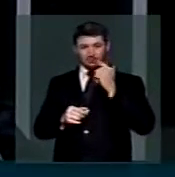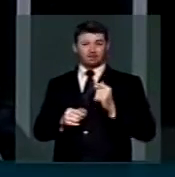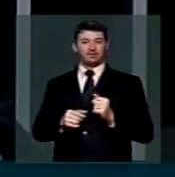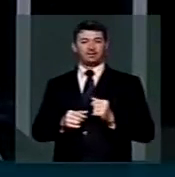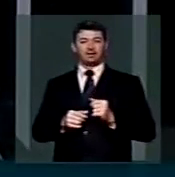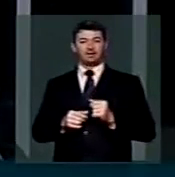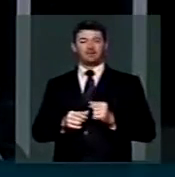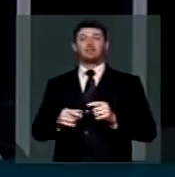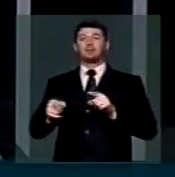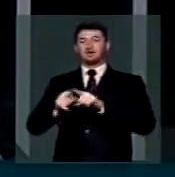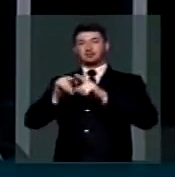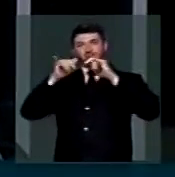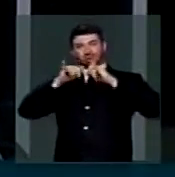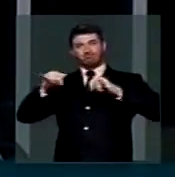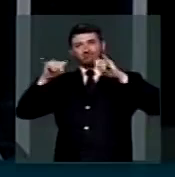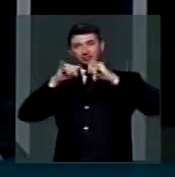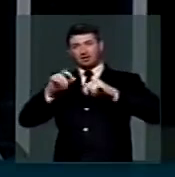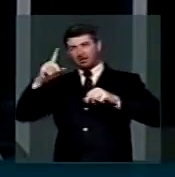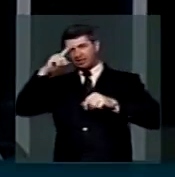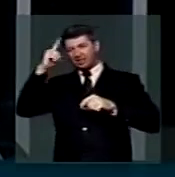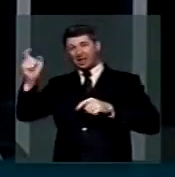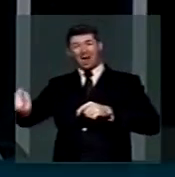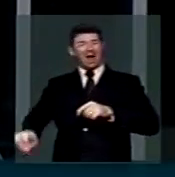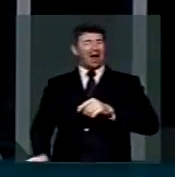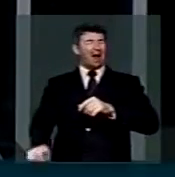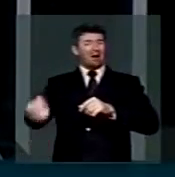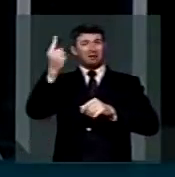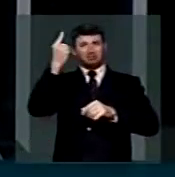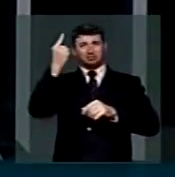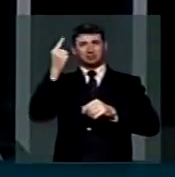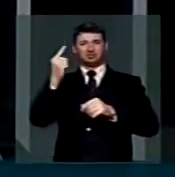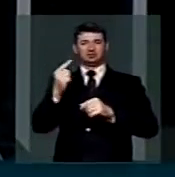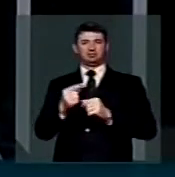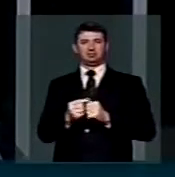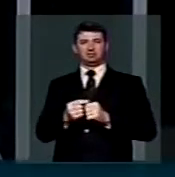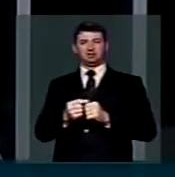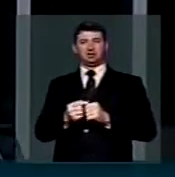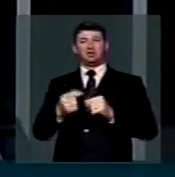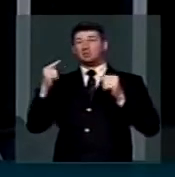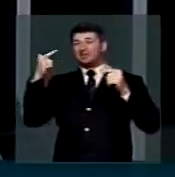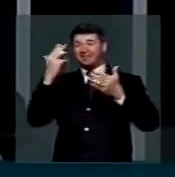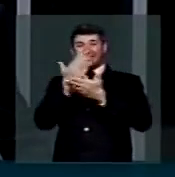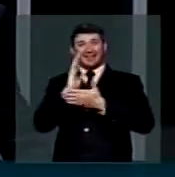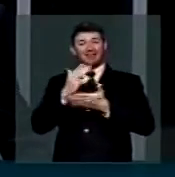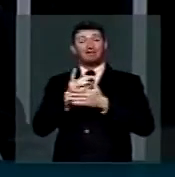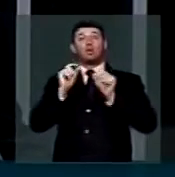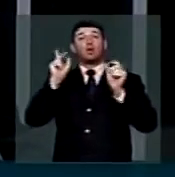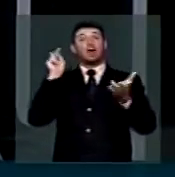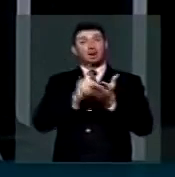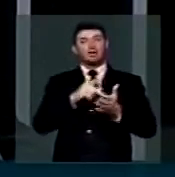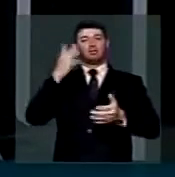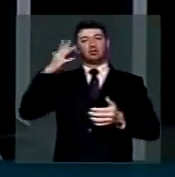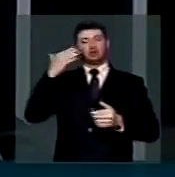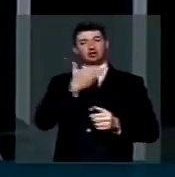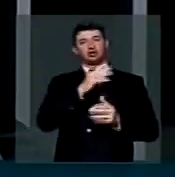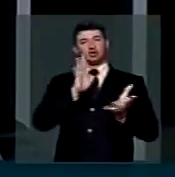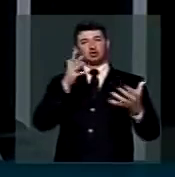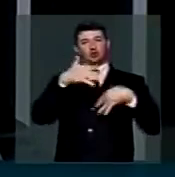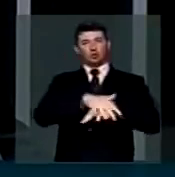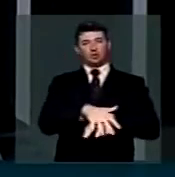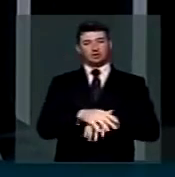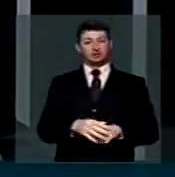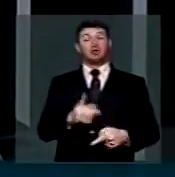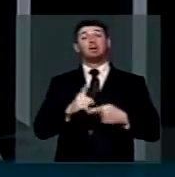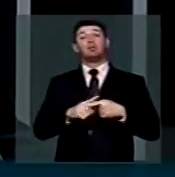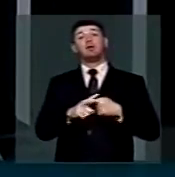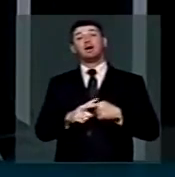acabam veiculando ideias absolutamente distintas daquela que é a verdadeira política da inclusão,